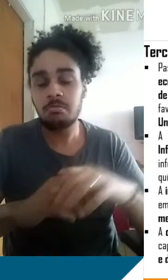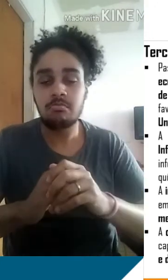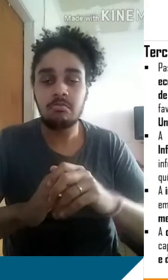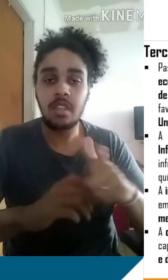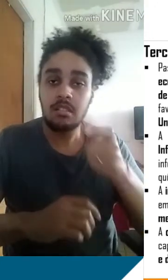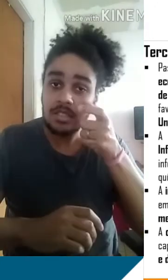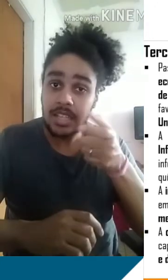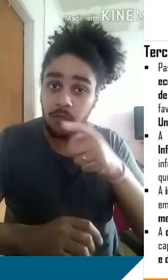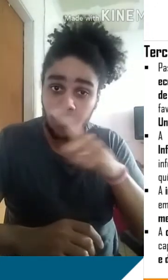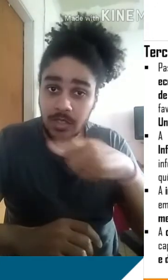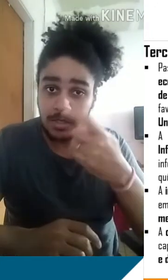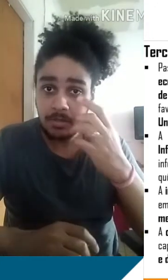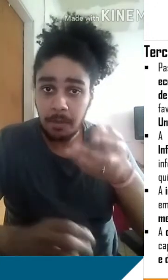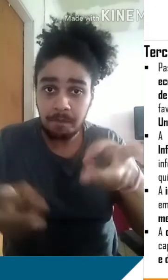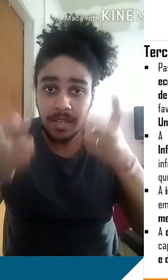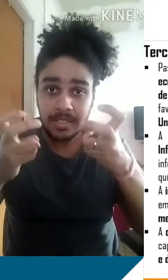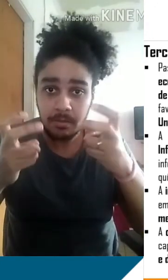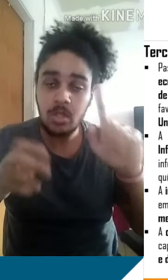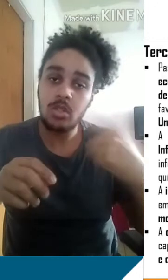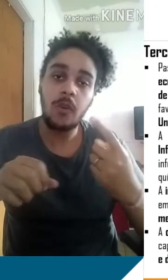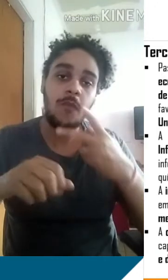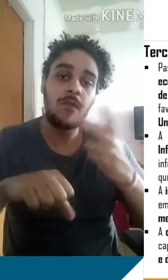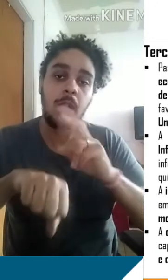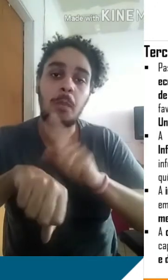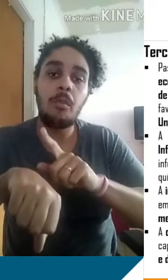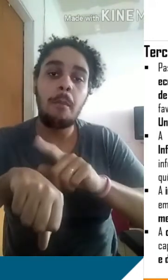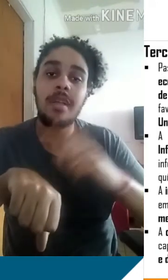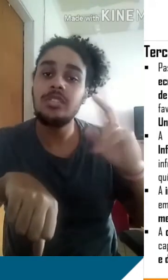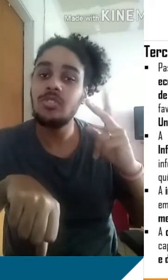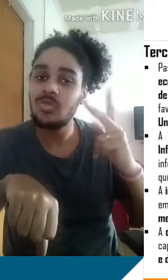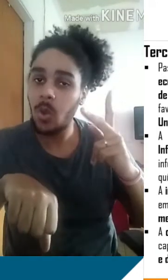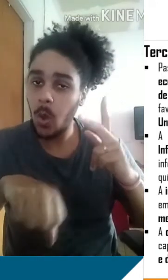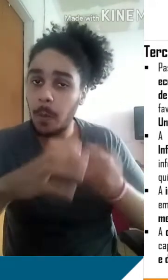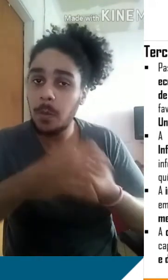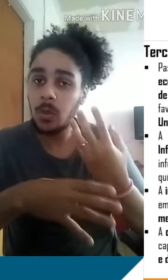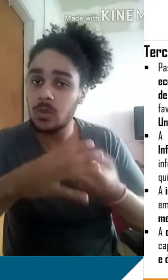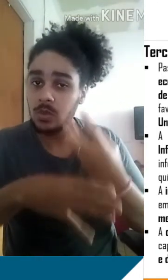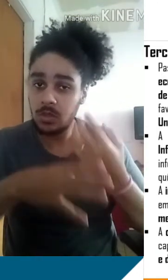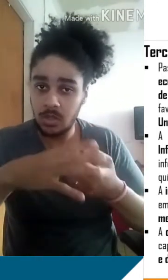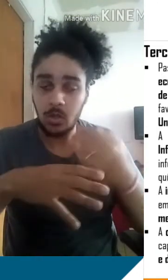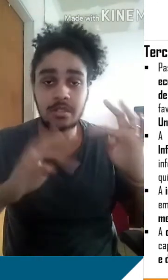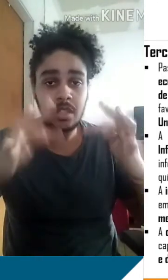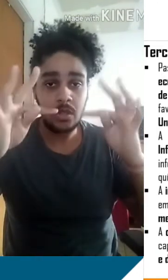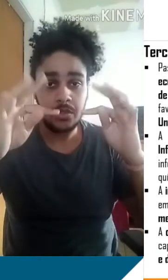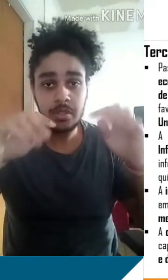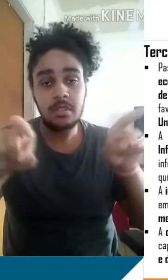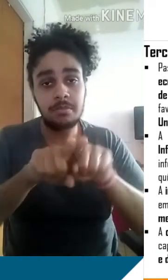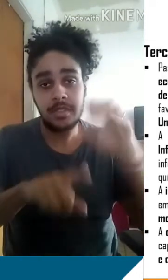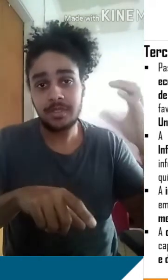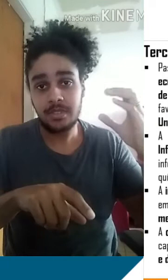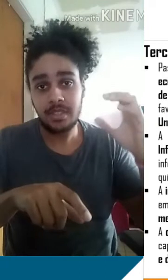produção tecnológica e científica está totalmente associada aos interesses do mercado. E aí você vai ter investimentos das